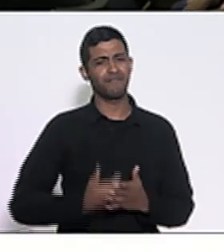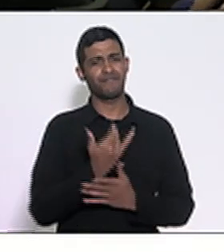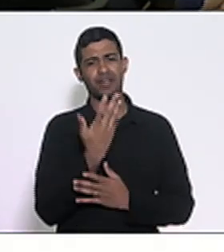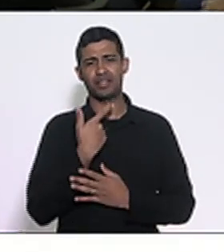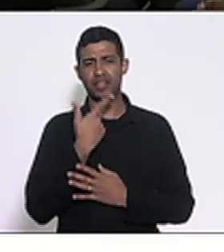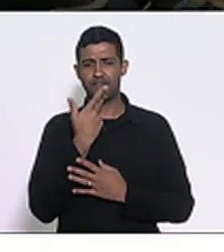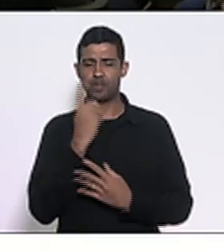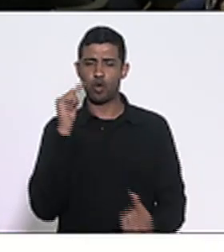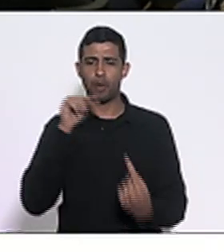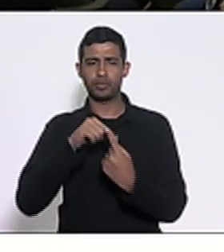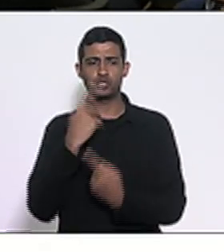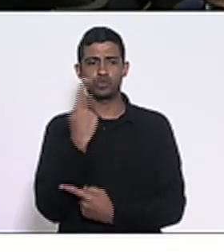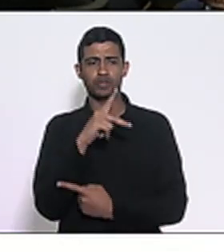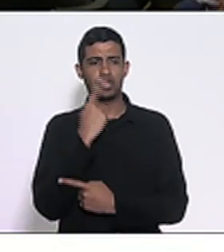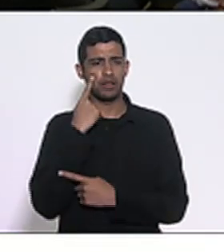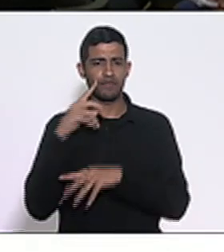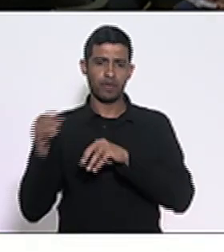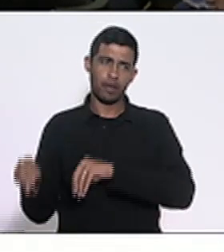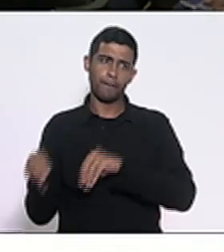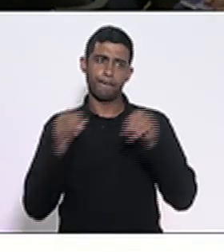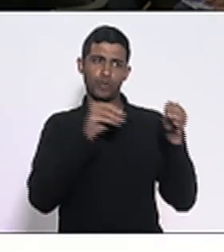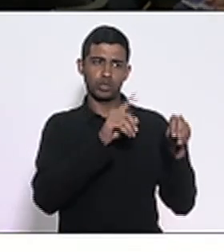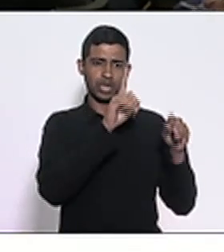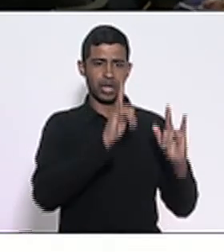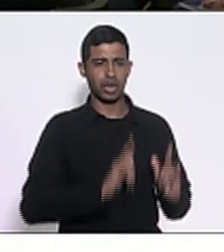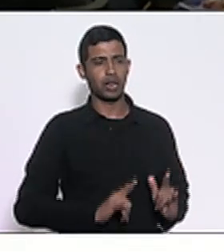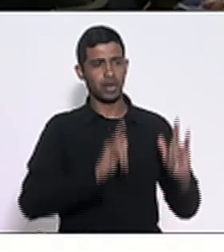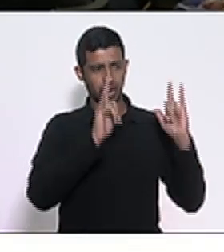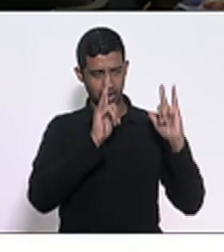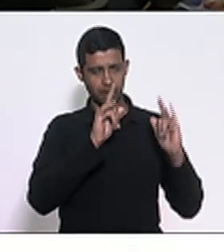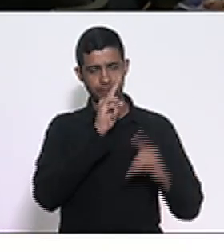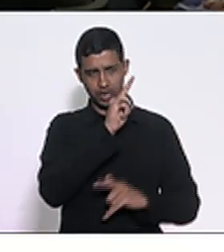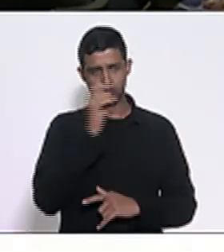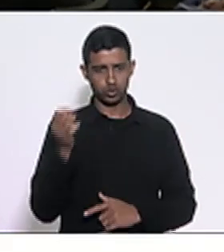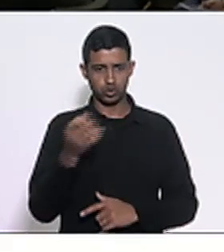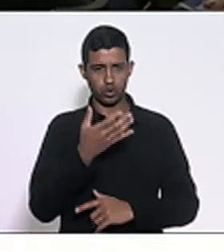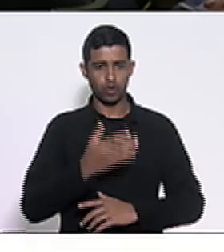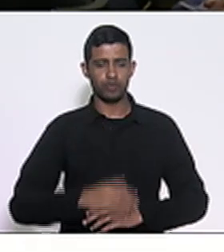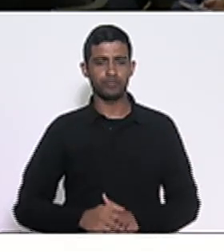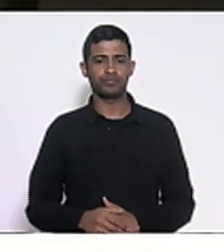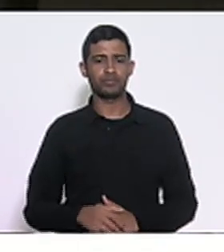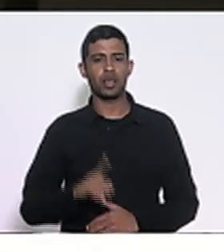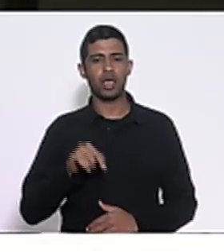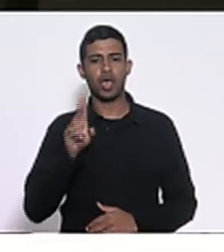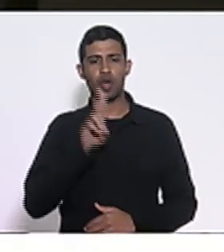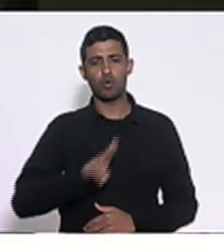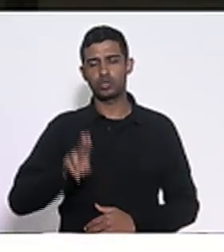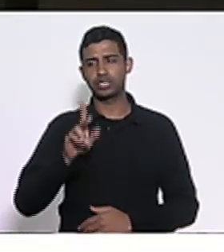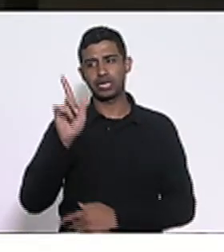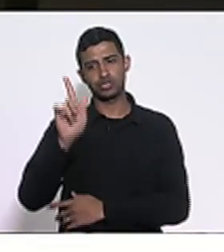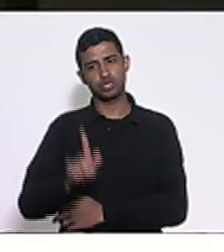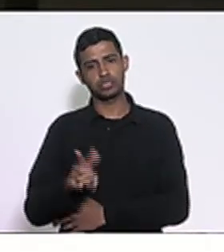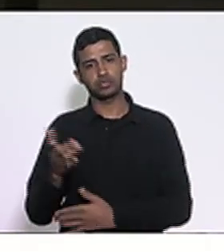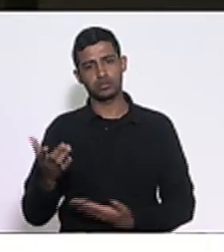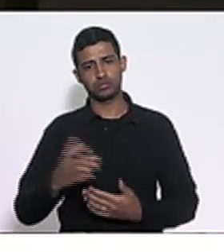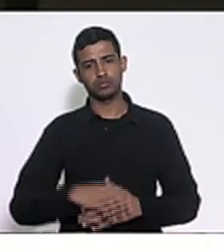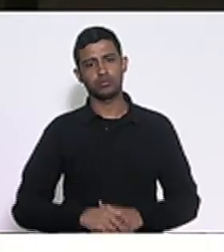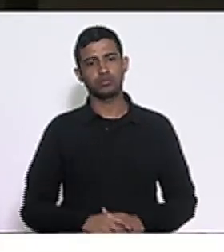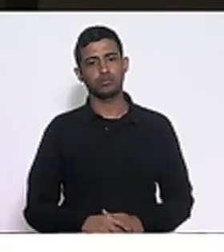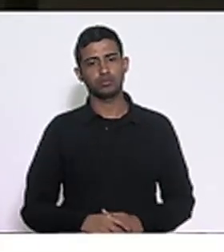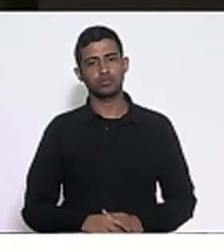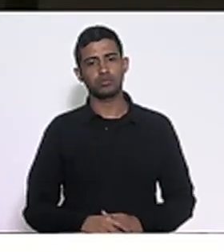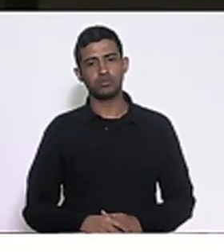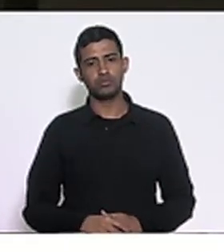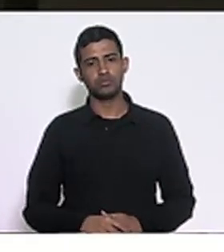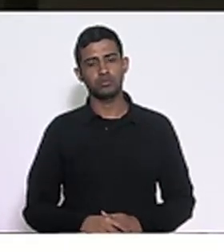com a transferência da Assembleia para o prédio do Banejão é otimizar a gestão. Então, já